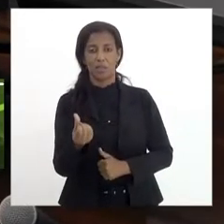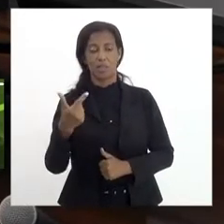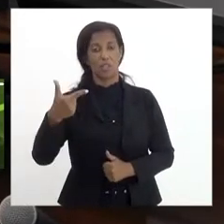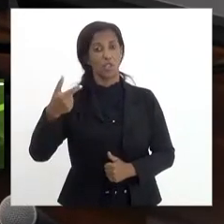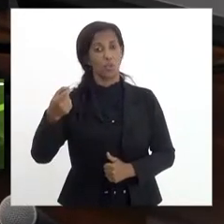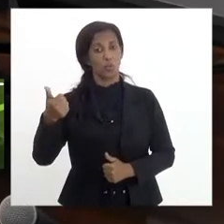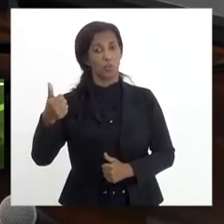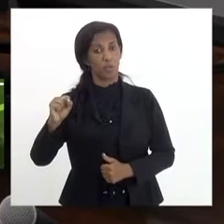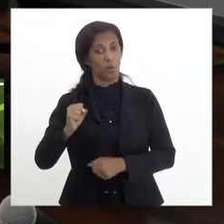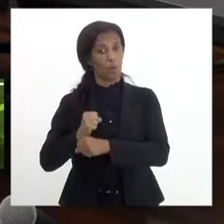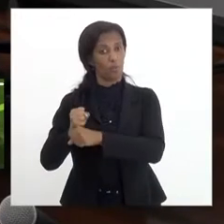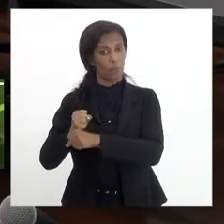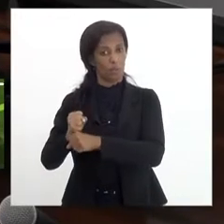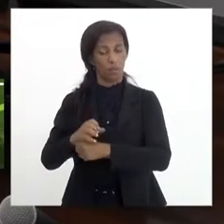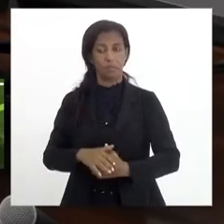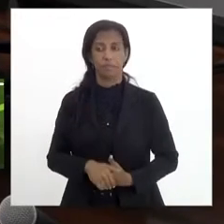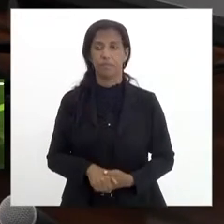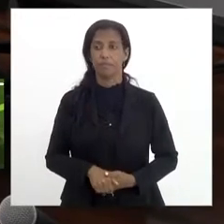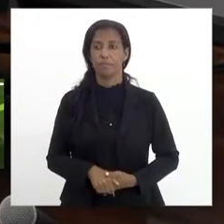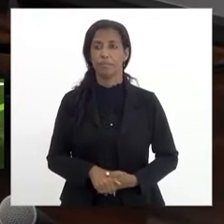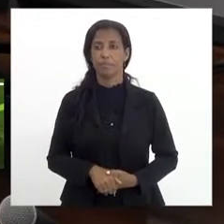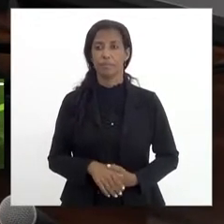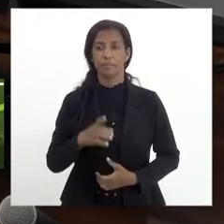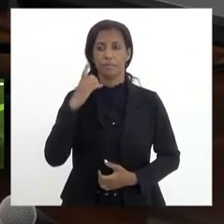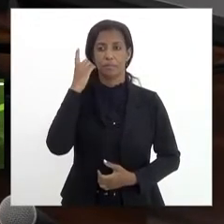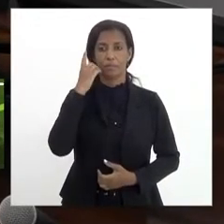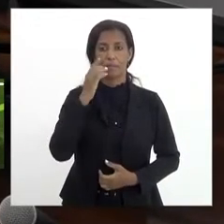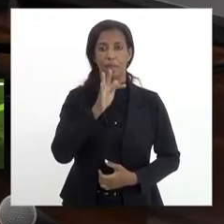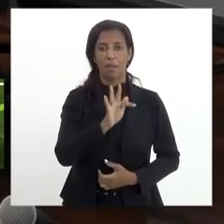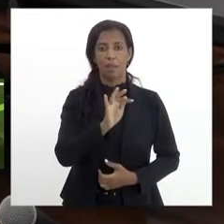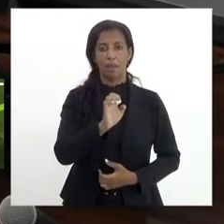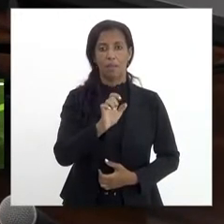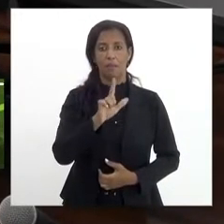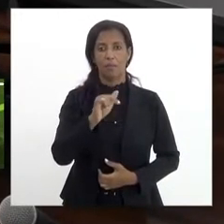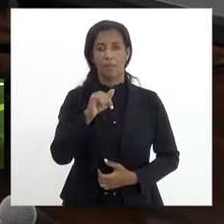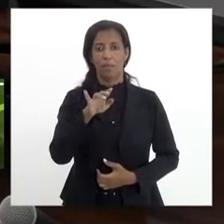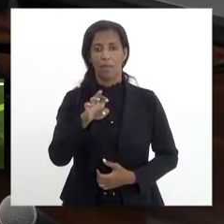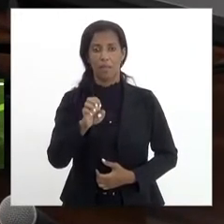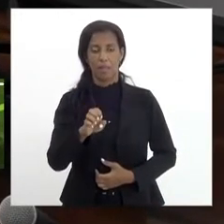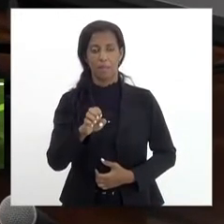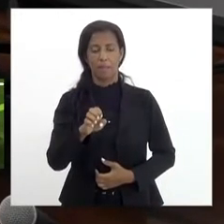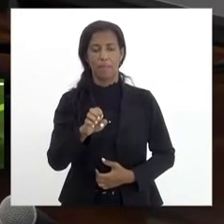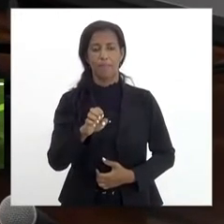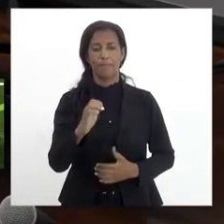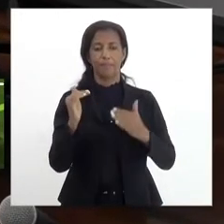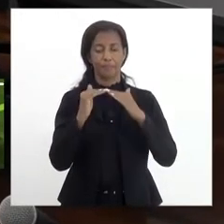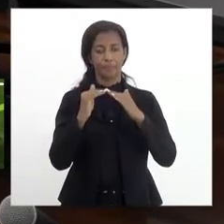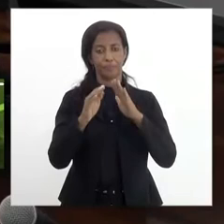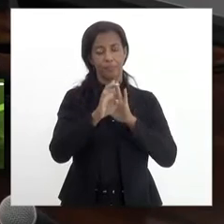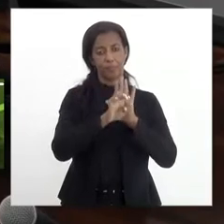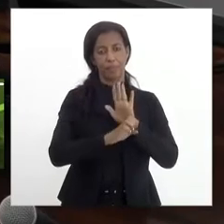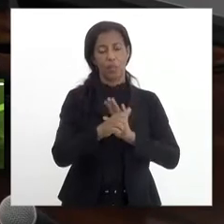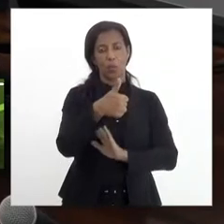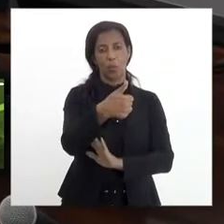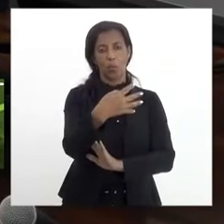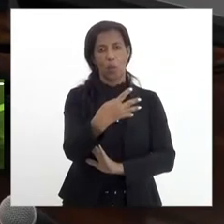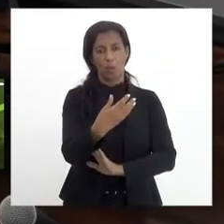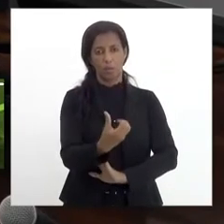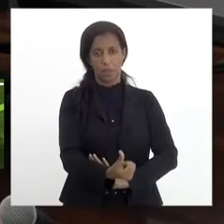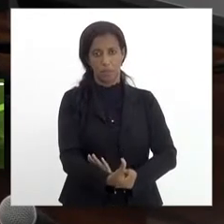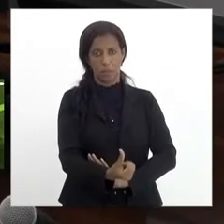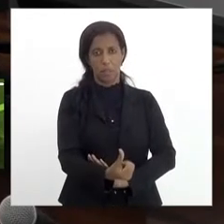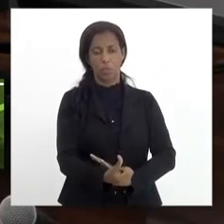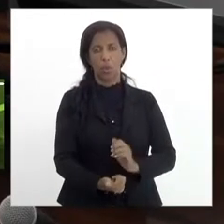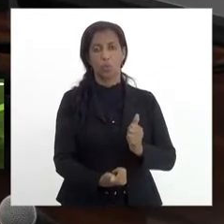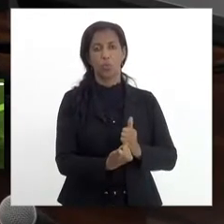216/2019, do deputado Felipe Soares. Favorável às emendas 1, 4 e 6. Favorável com